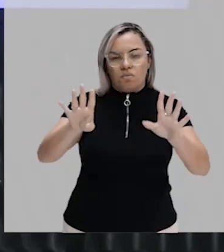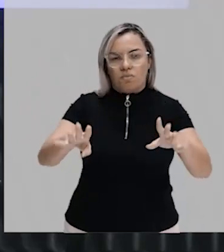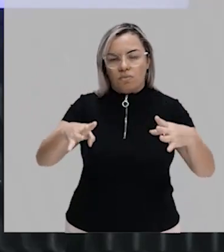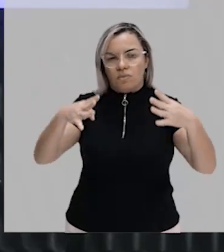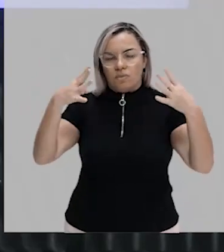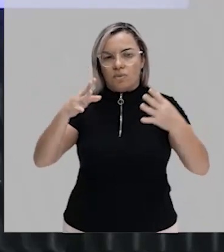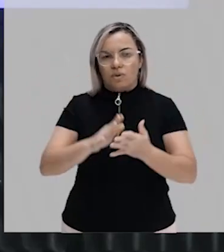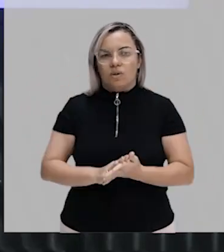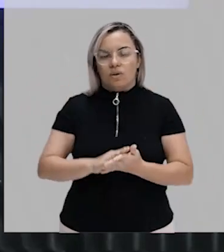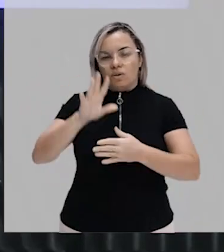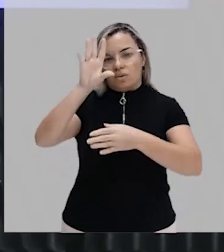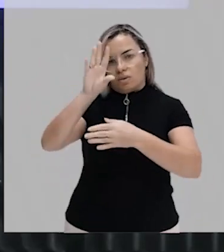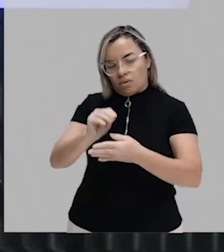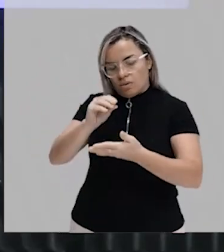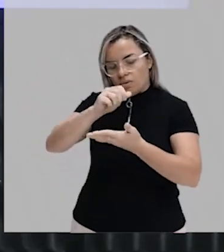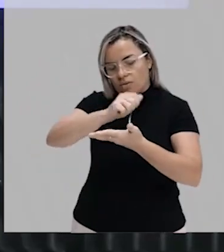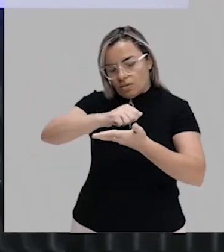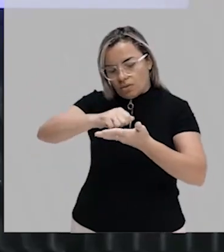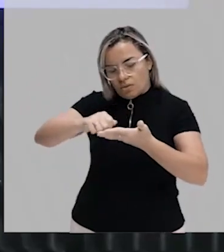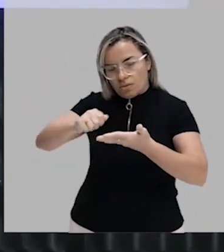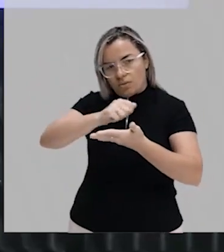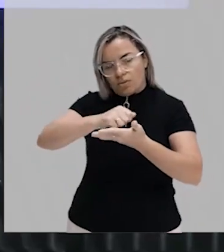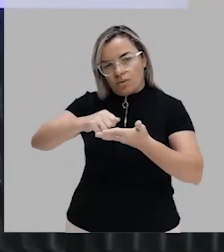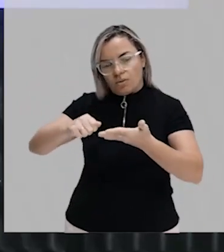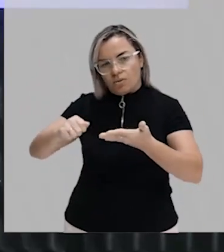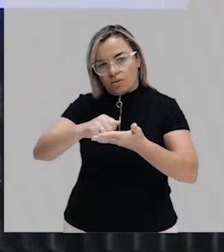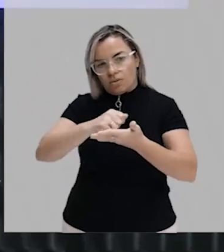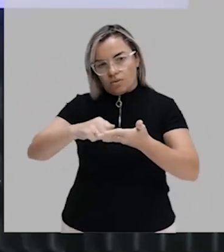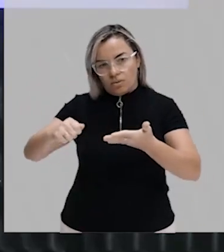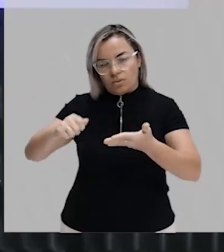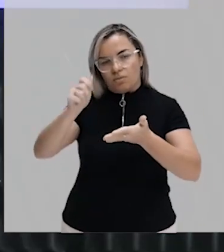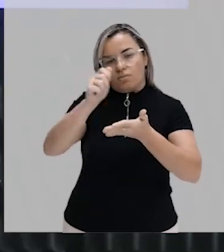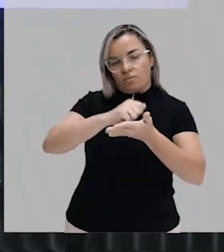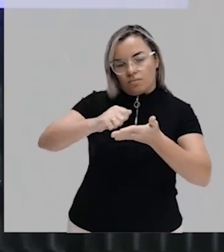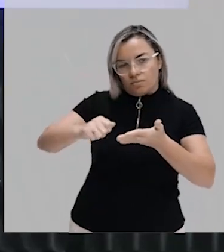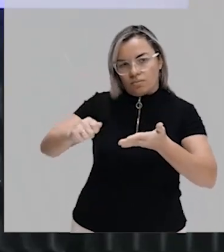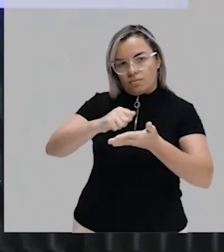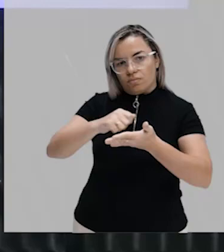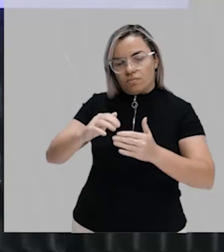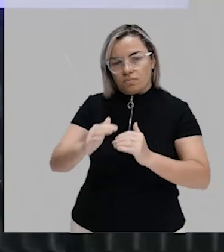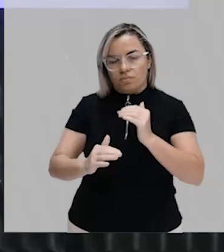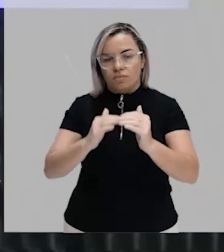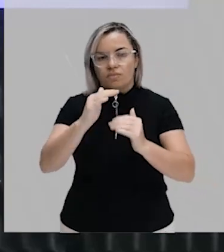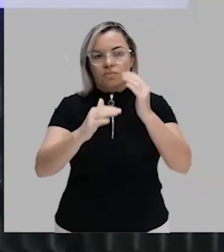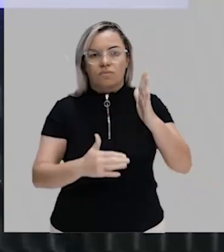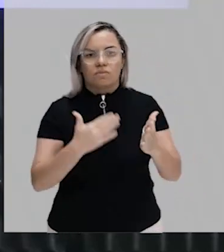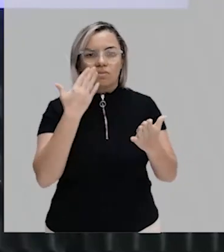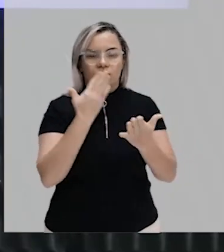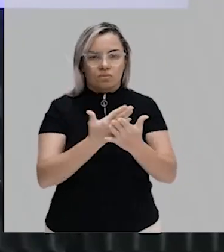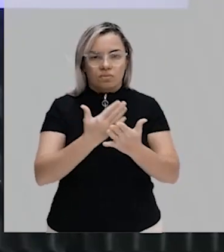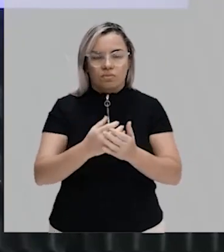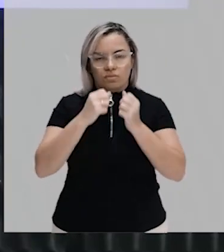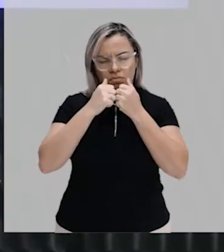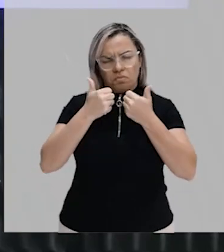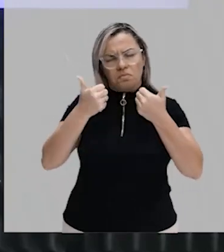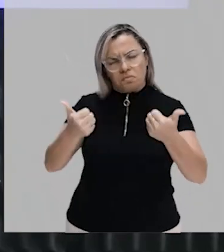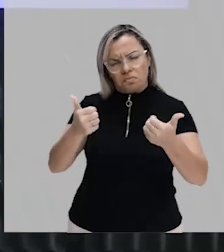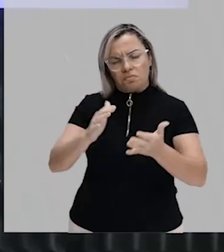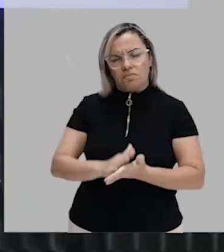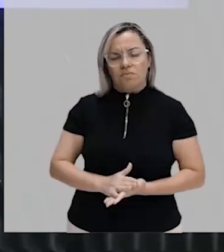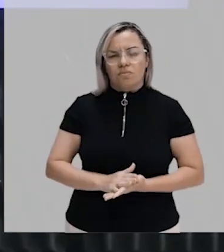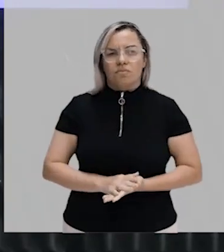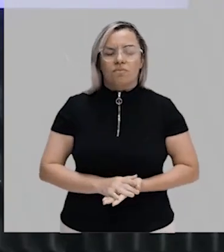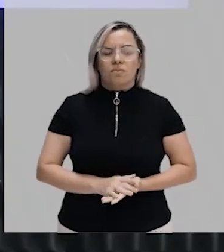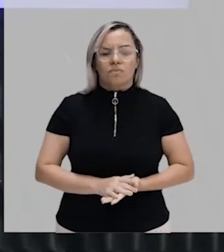vai printar a tela e passar essas informações para o seu caderno e assim desenvolver os seus estudos. Tudo bem, turminha?